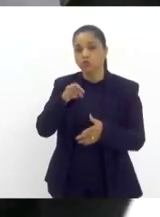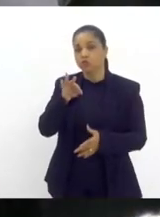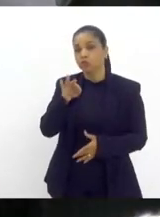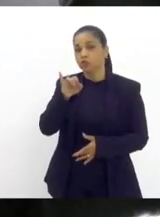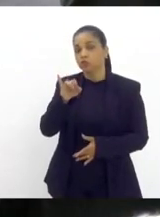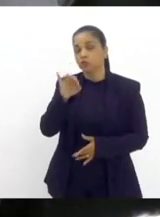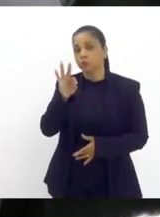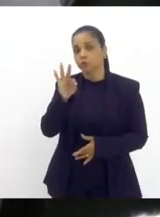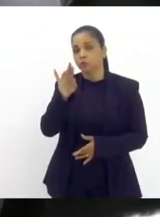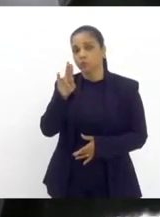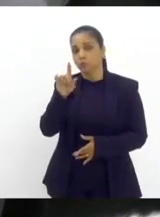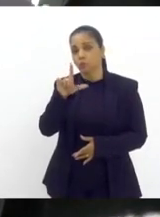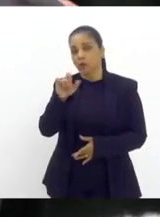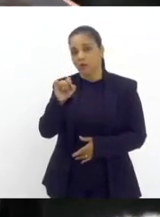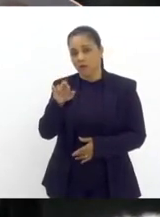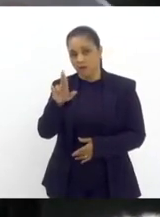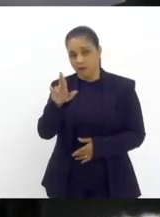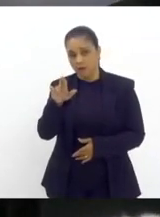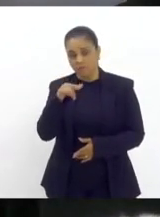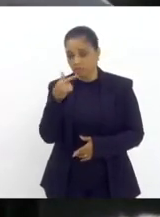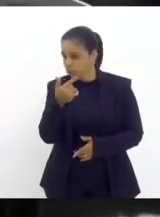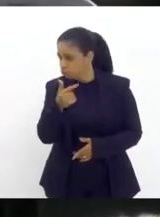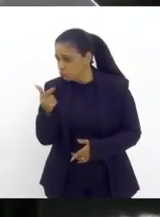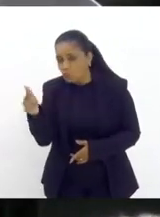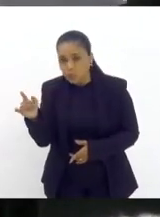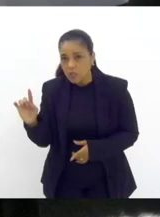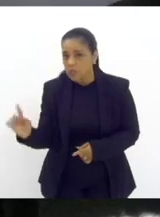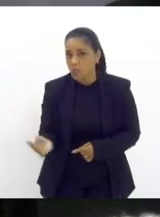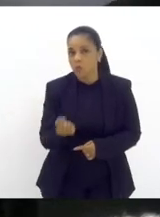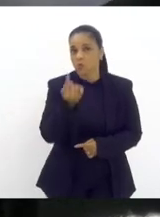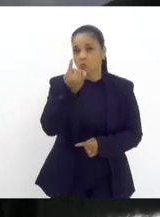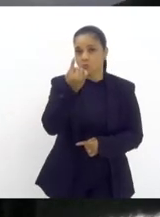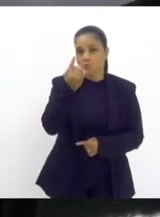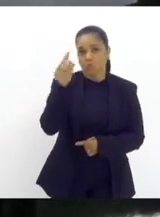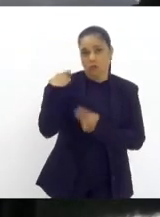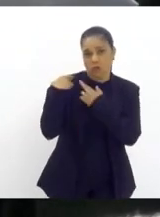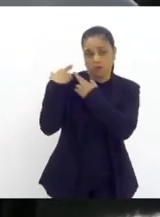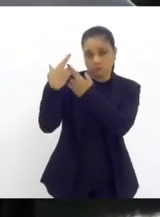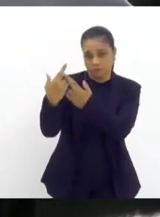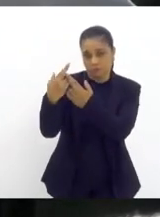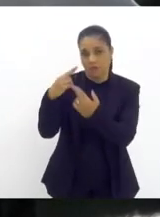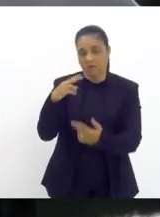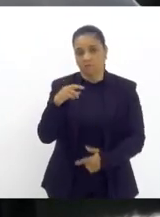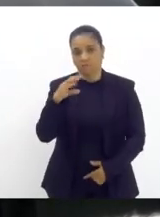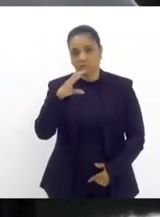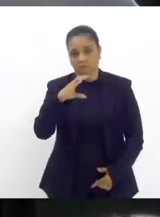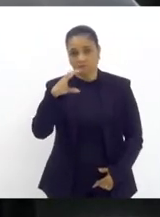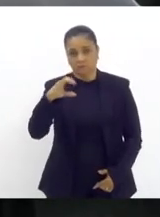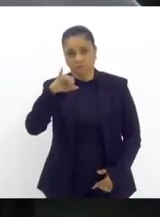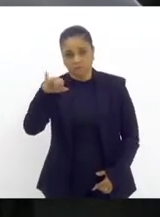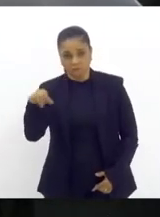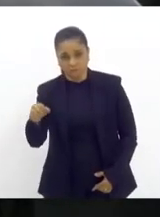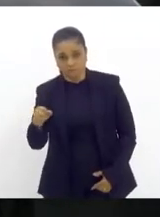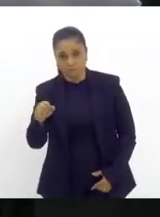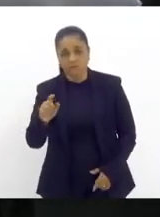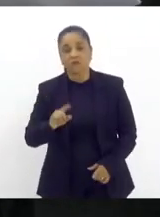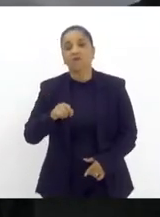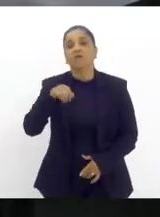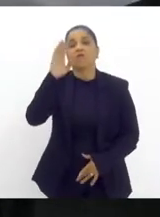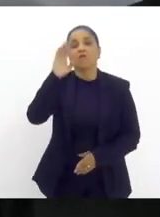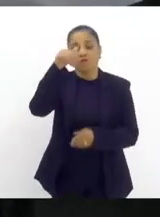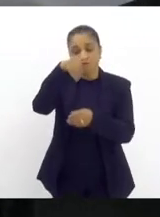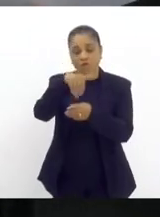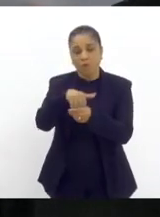que se nenhum membro titular da ccj deu o voto divergente vale o voto da relator em plenário da